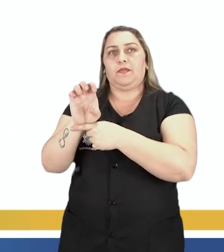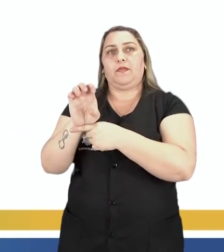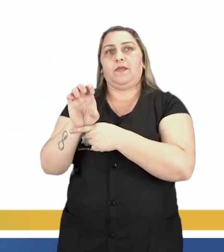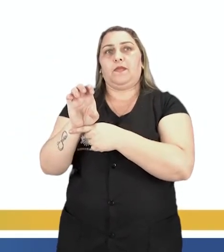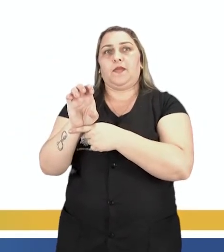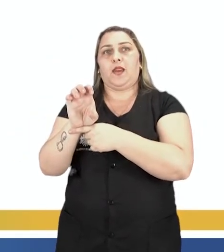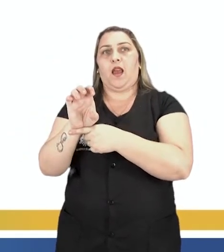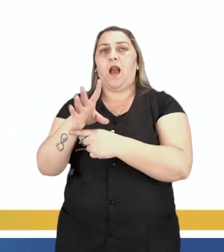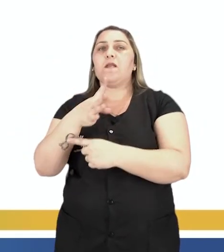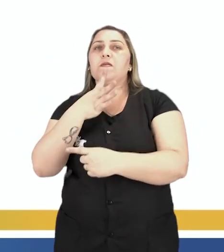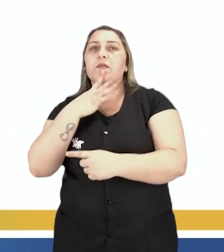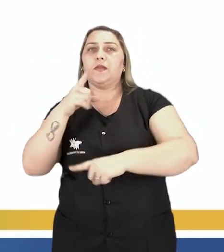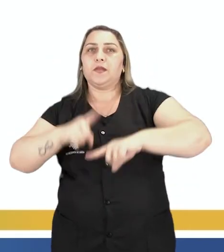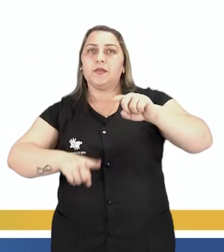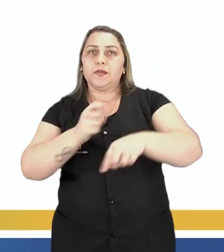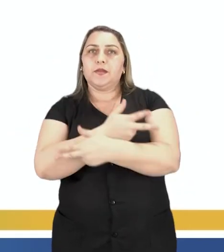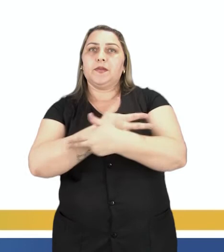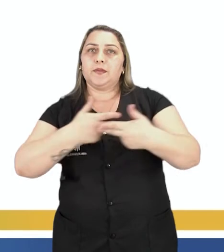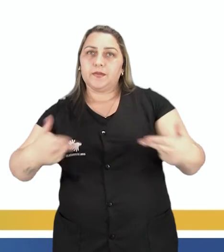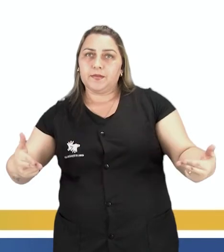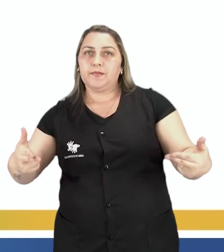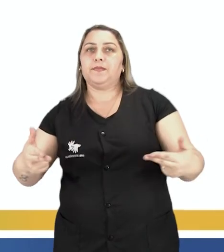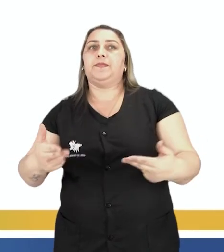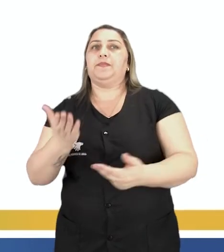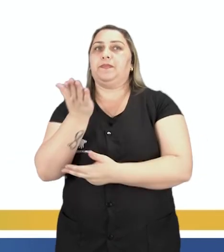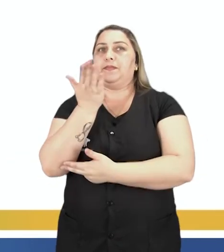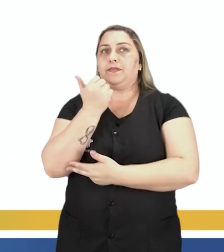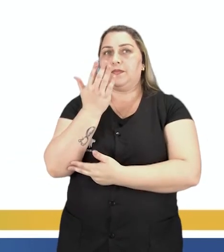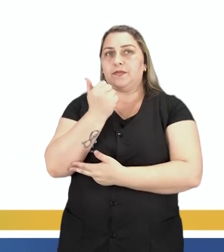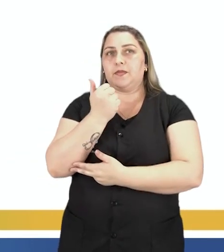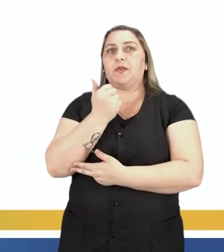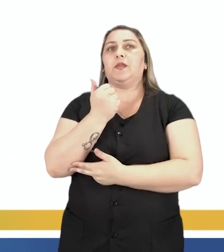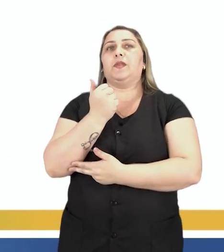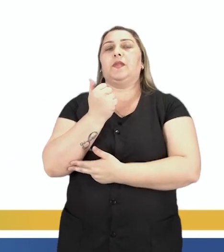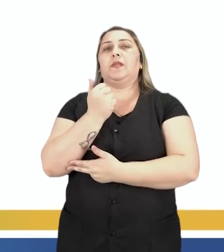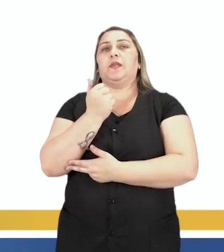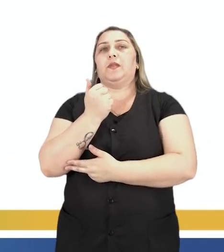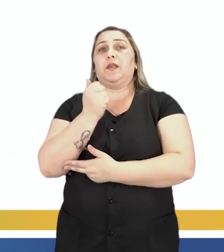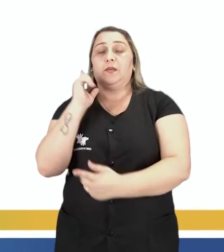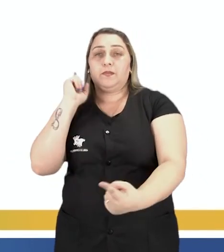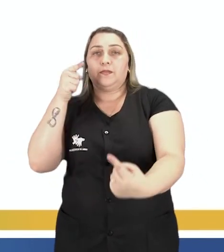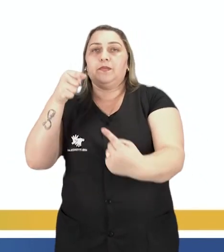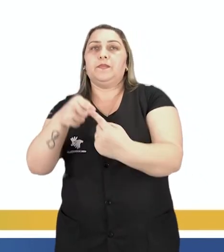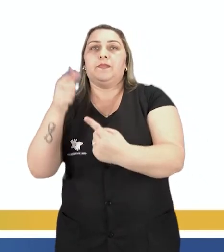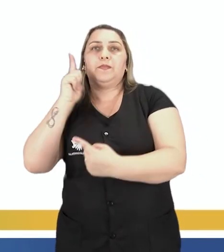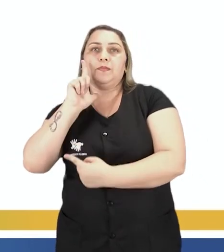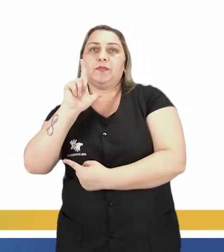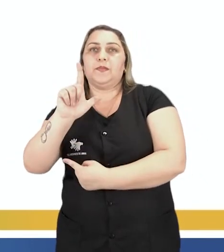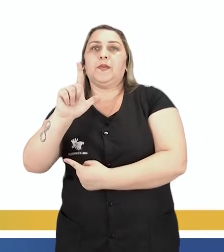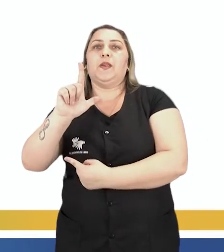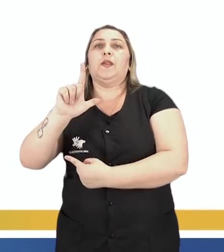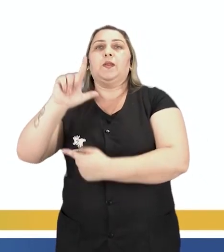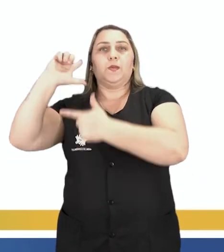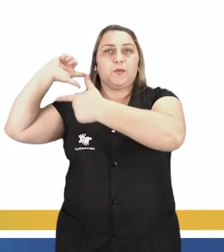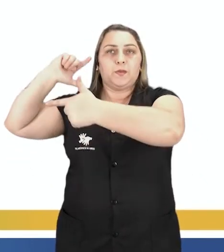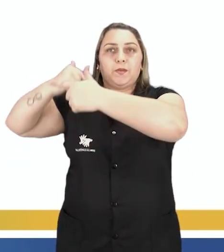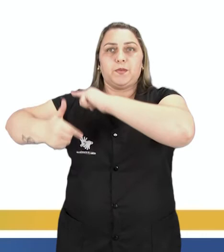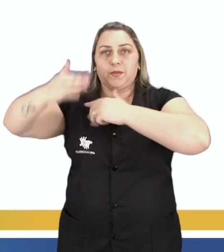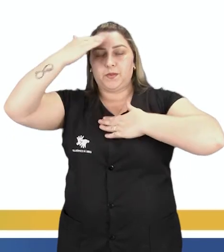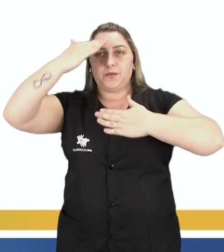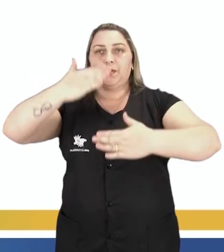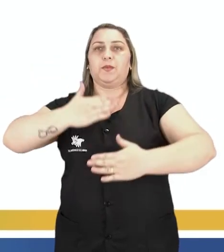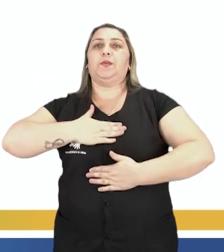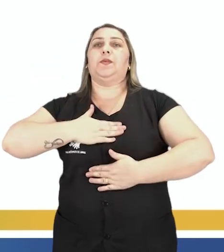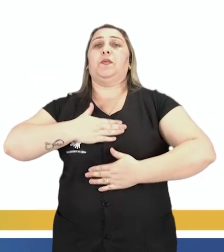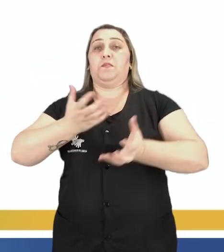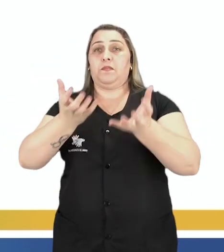E, identificar os materiais, equipamentos e produtos alimentares como o caminho para atingir o padrão do corpo idealizado